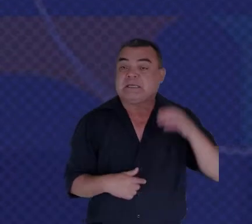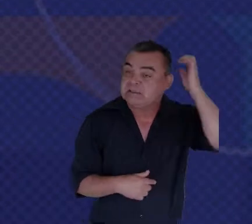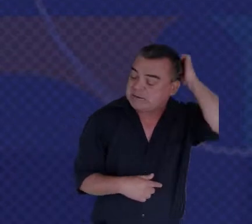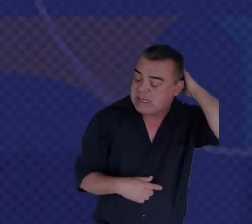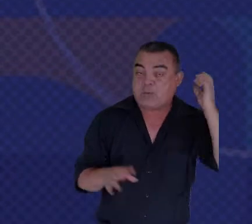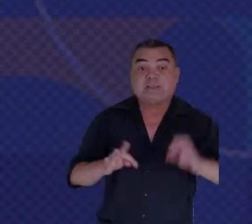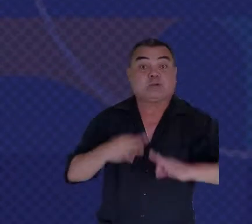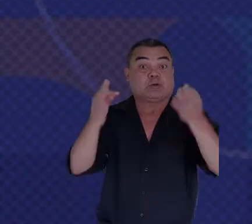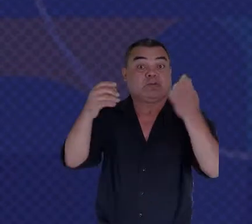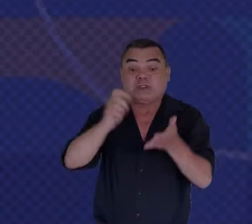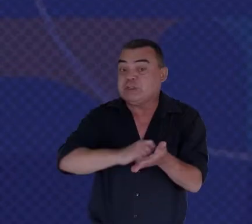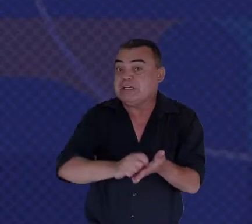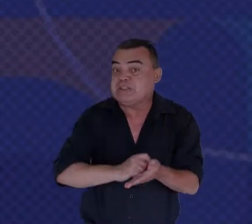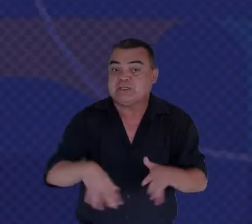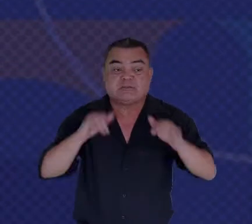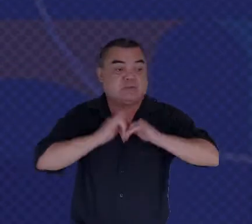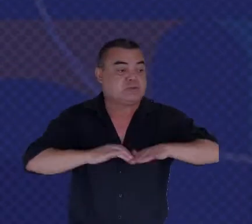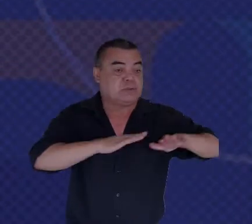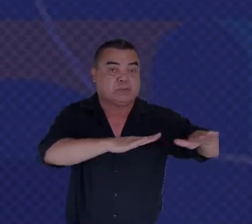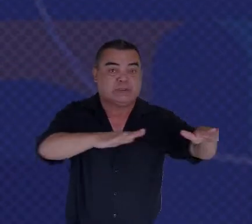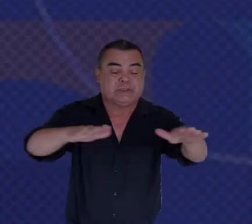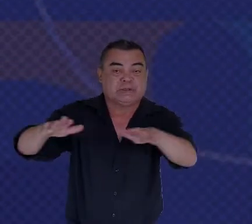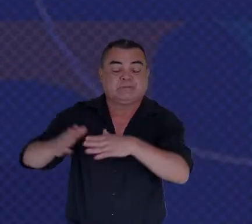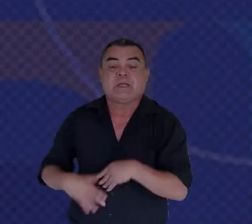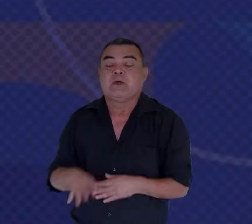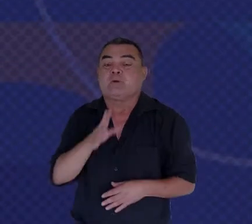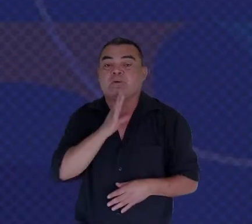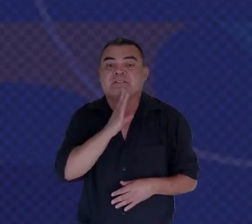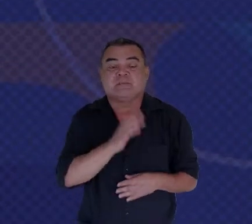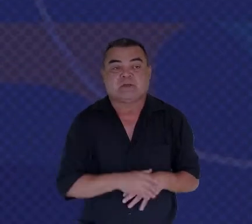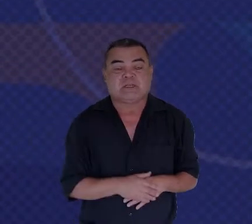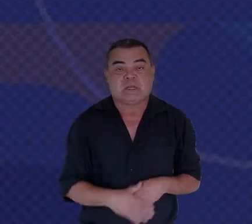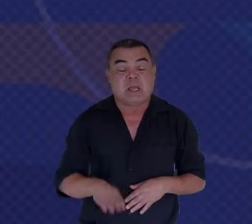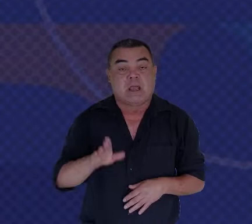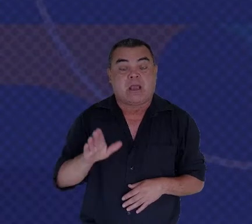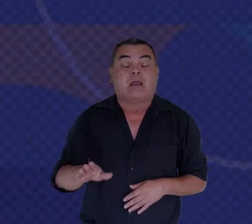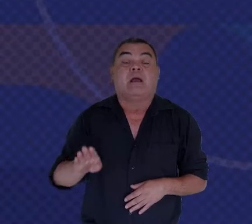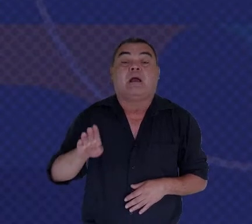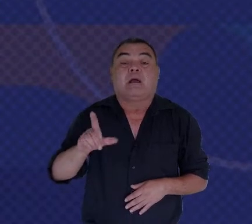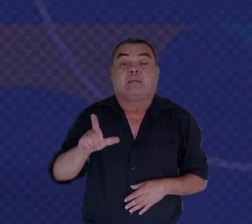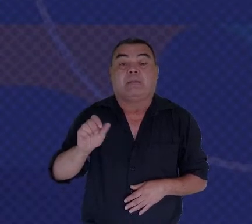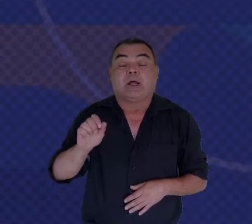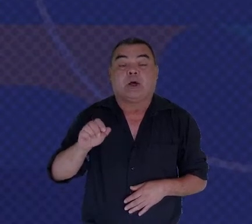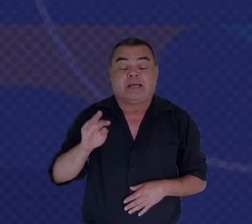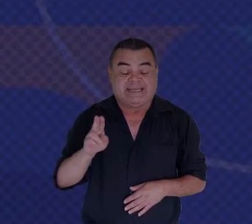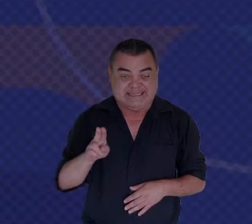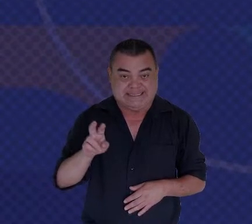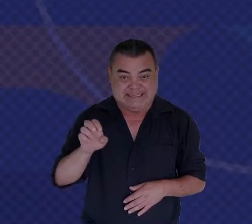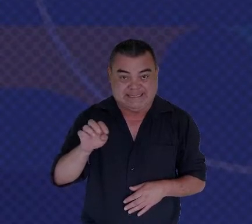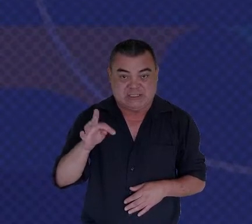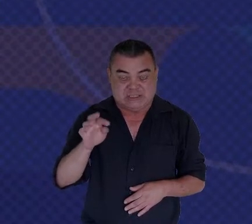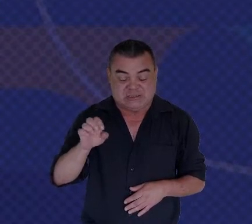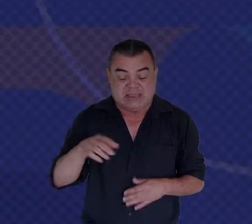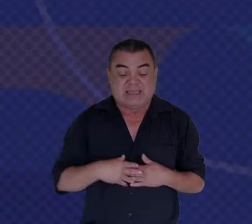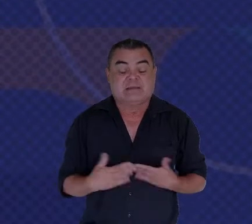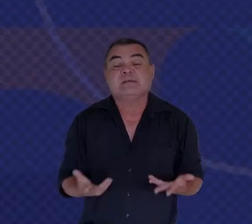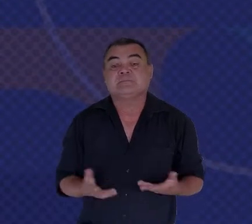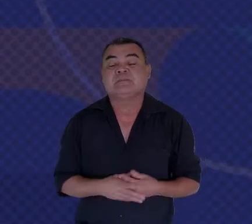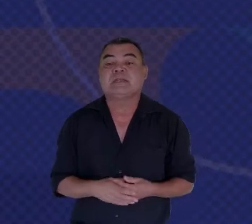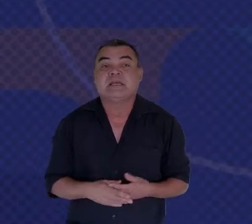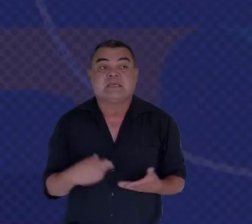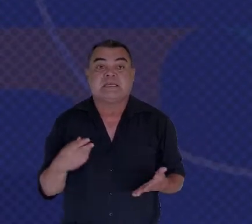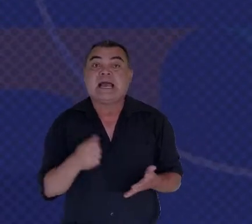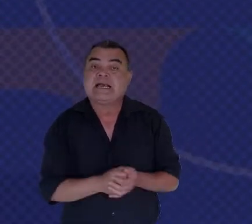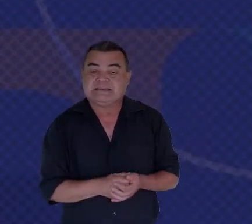de registro distribuído aquelas conhecidas como tal do blog tem como diria meu pai e aplicações